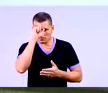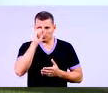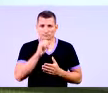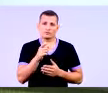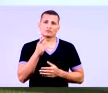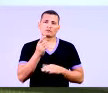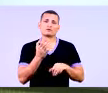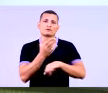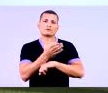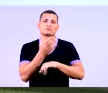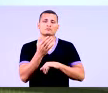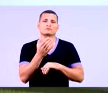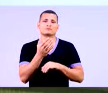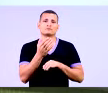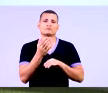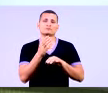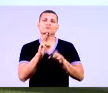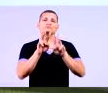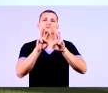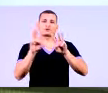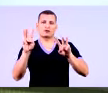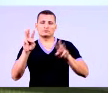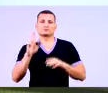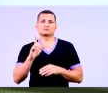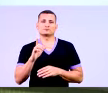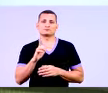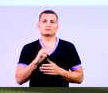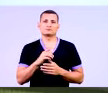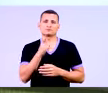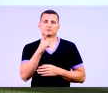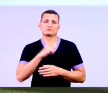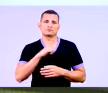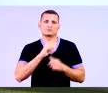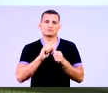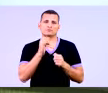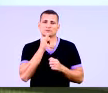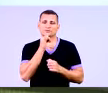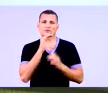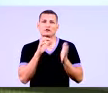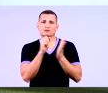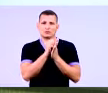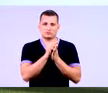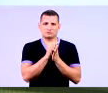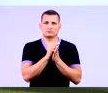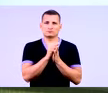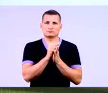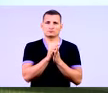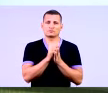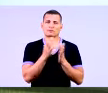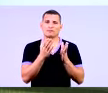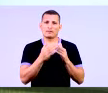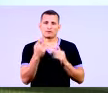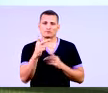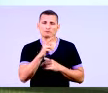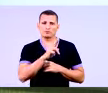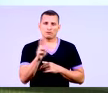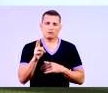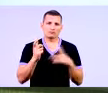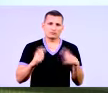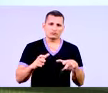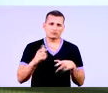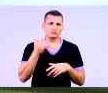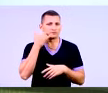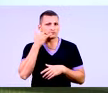acessar um site que é você tem que fazer por exemplo um cadastro online pede o seu nome endereço telefone